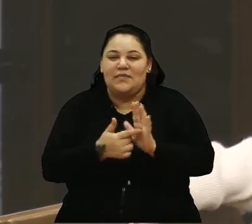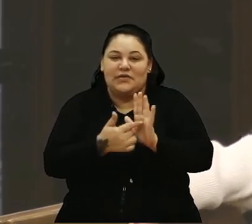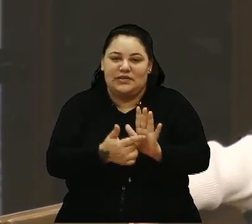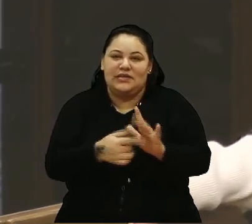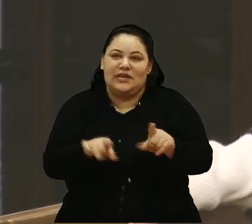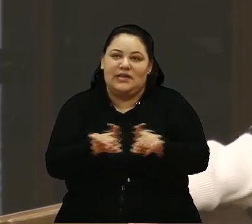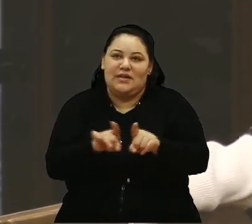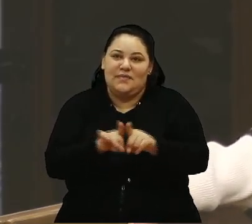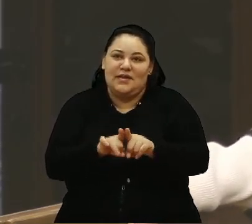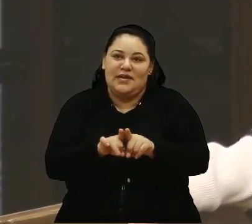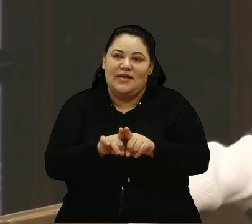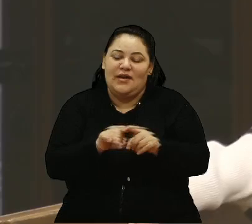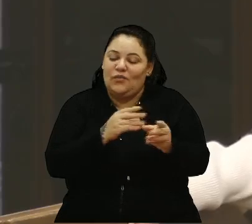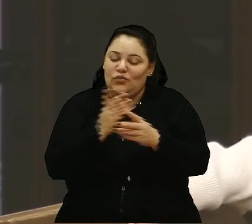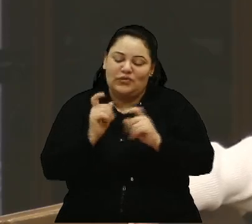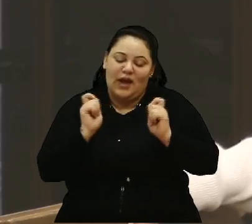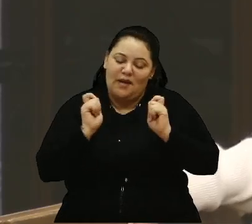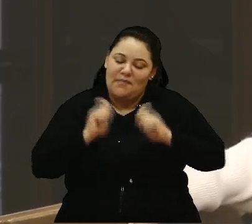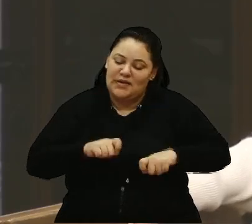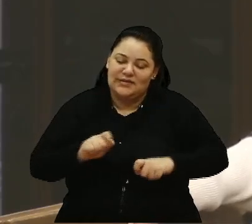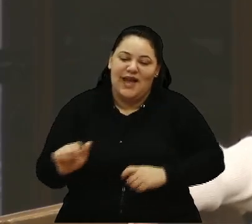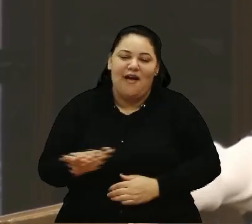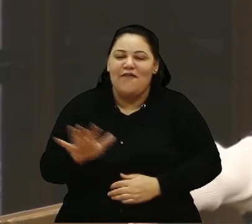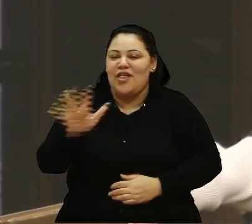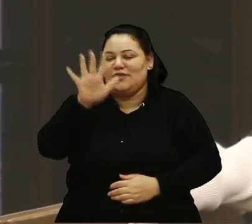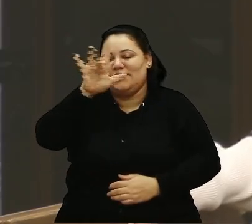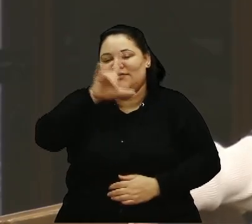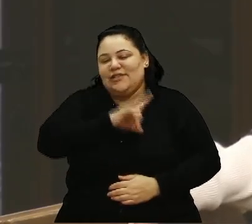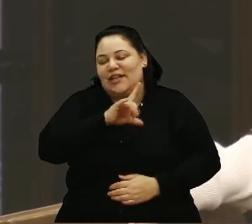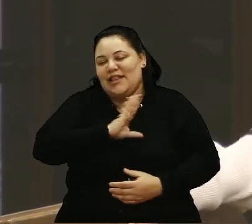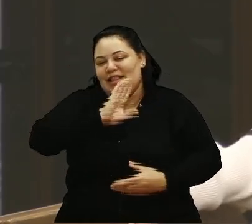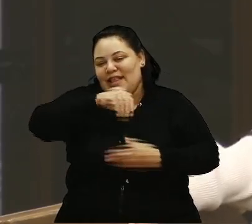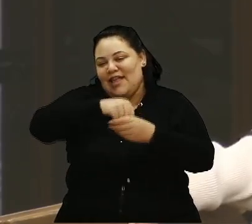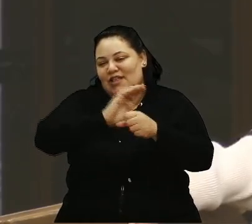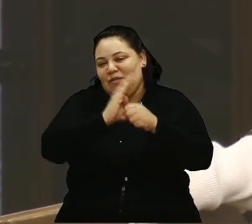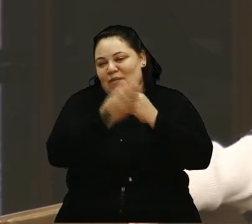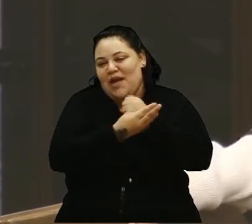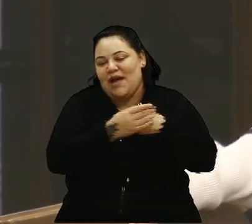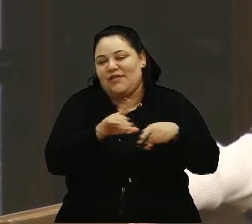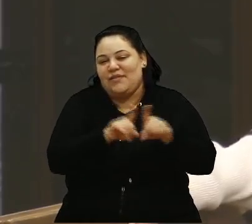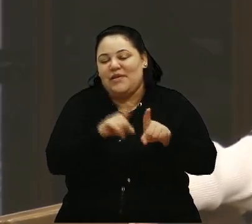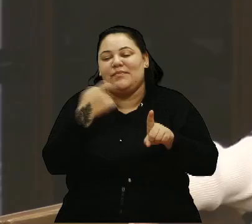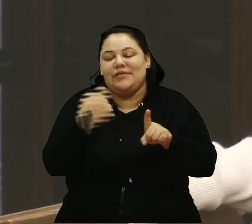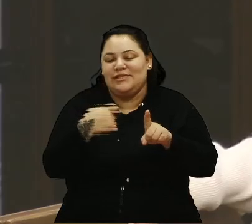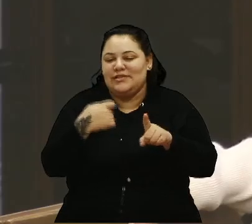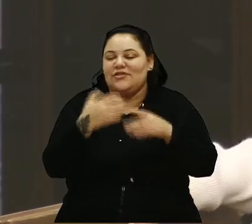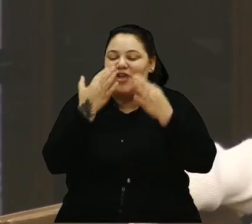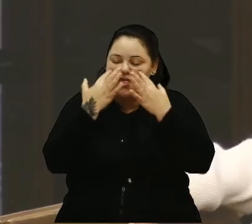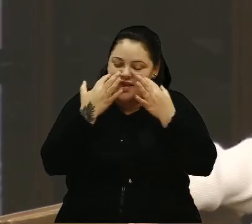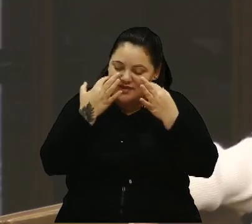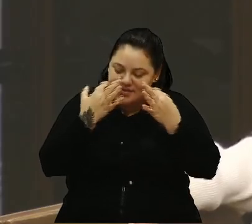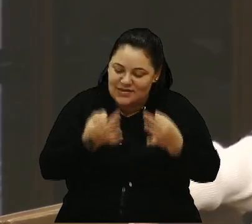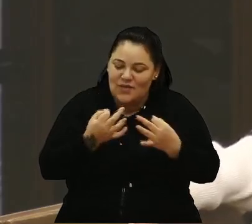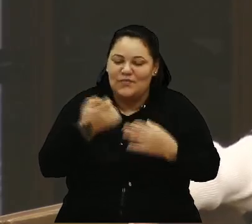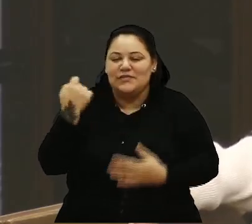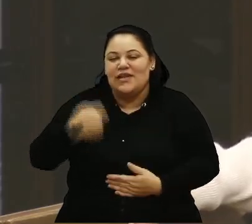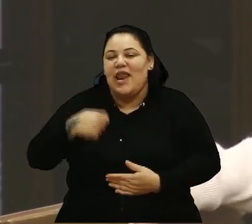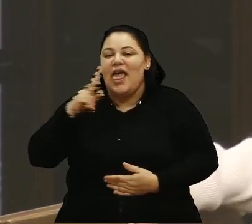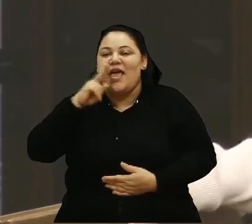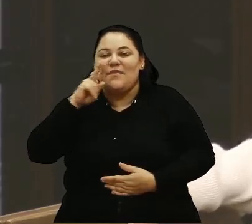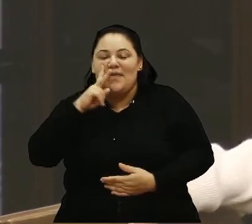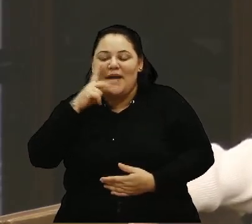as potencialidades e as riquezas que a gente tem dentro do nosso bairro, que precisam ser vistas, que precisam ser lembradas, que precisam